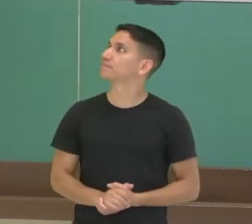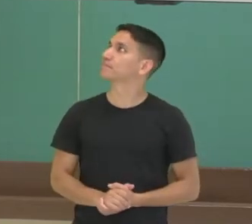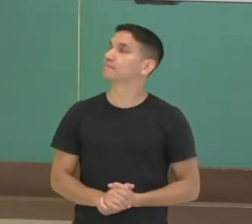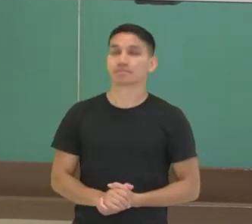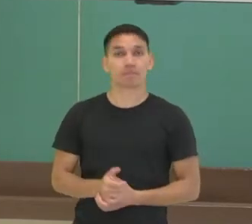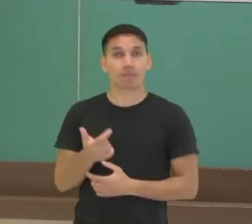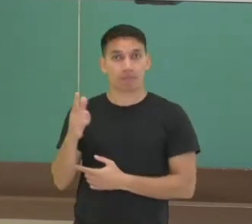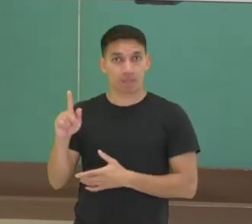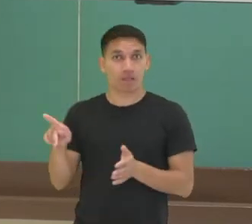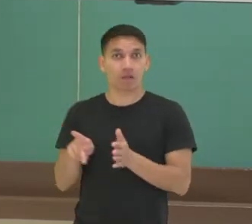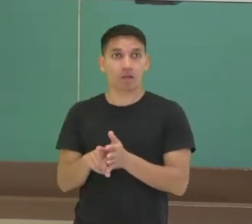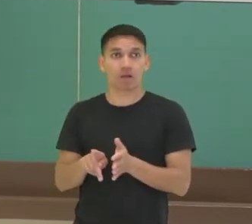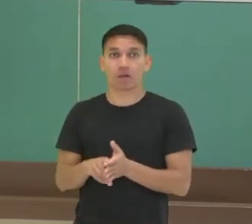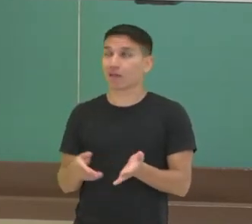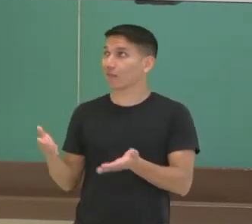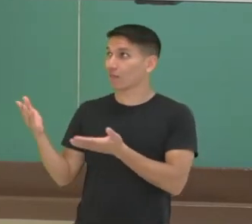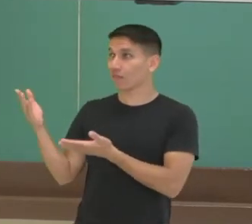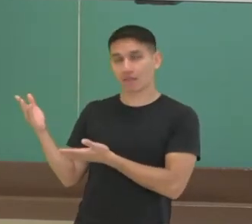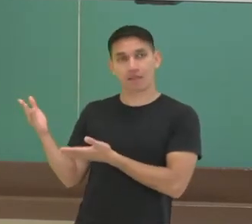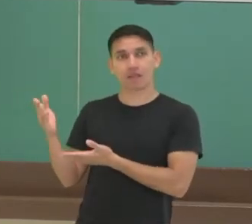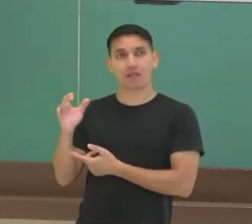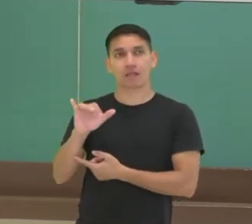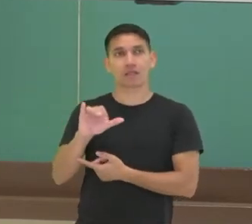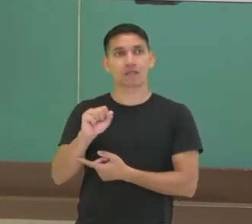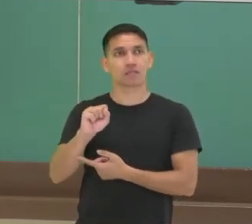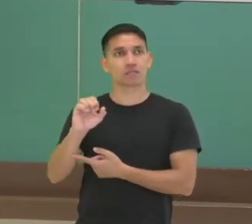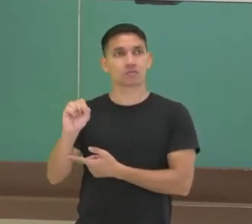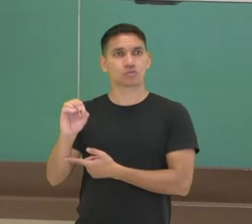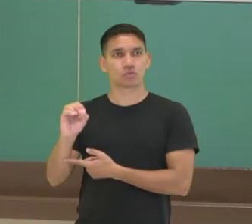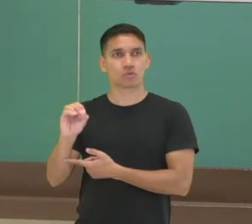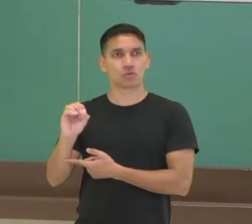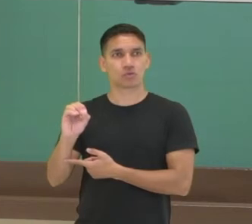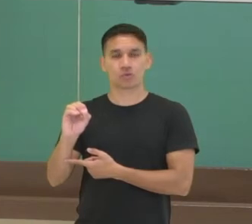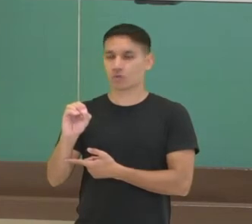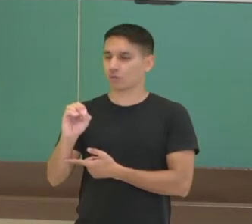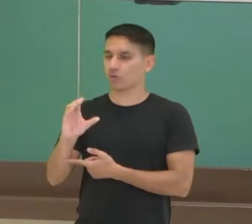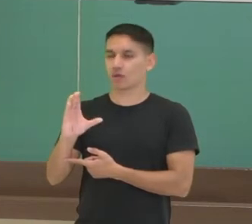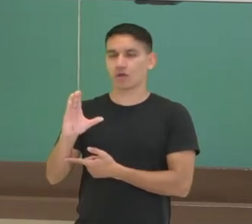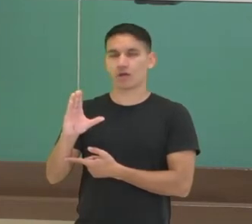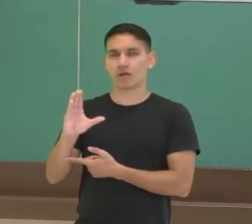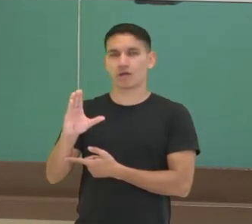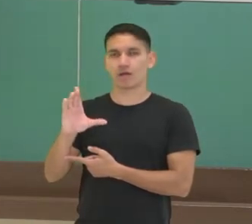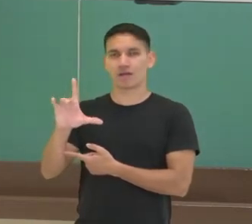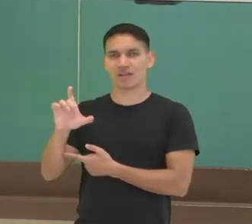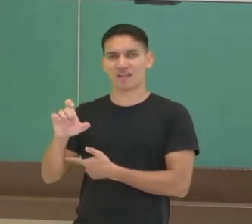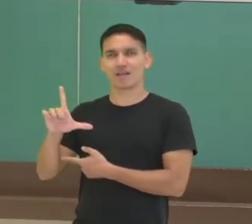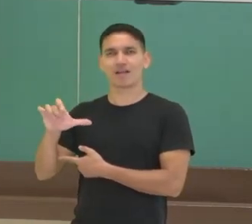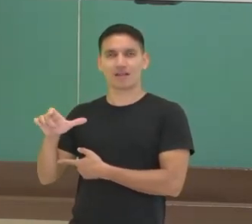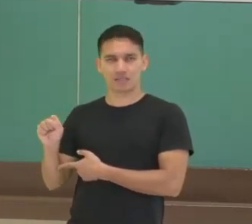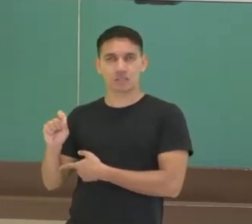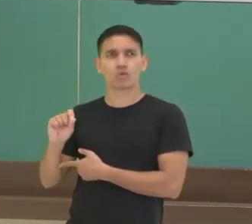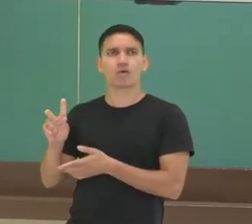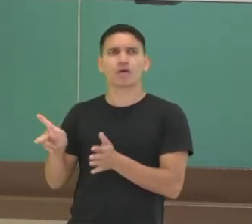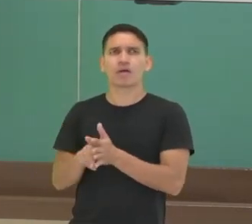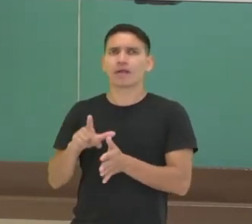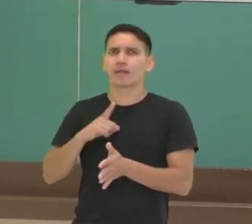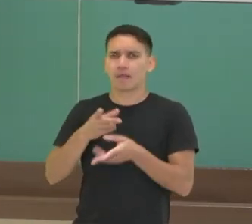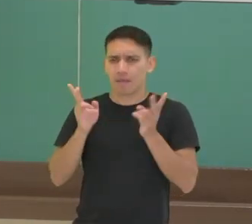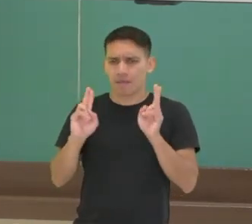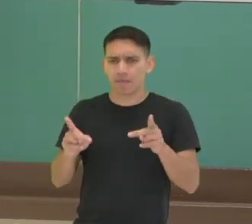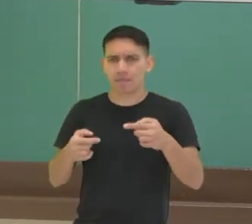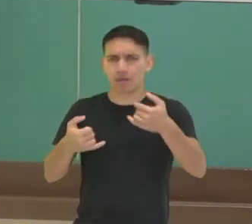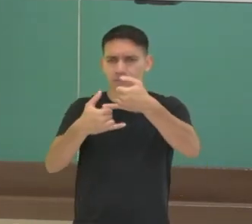O trapézio isósceles, os dois lados não paralelos, eles têm a mesma medida. Quando a gente fala a mesma medida